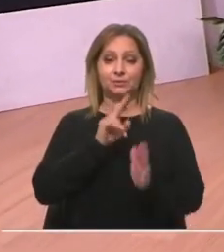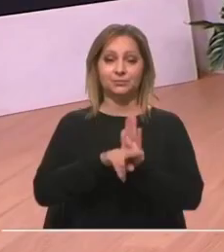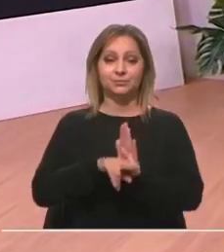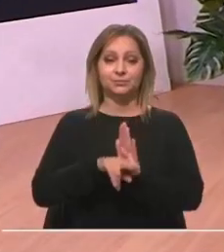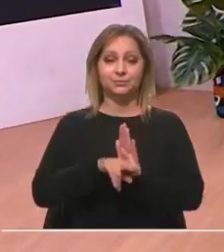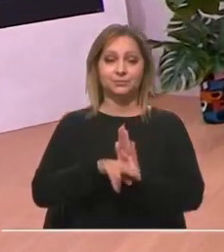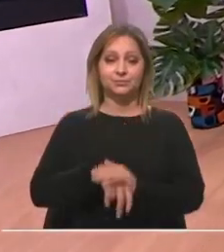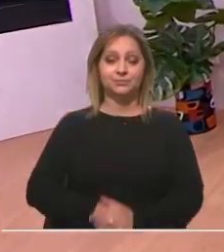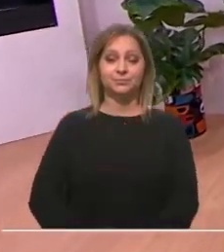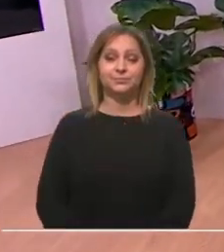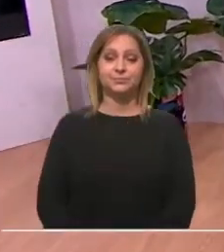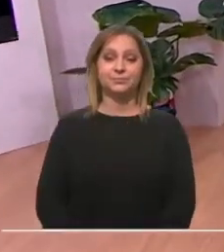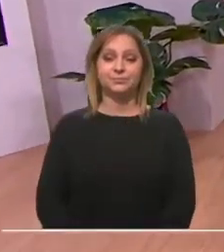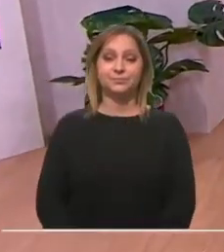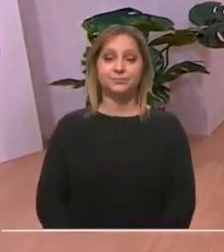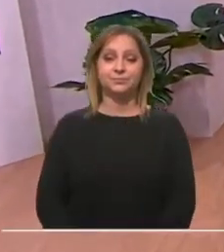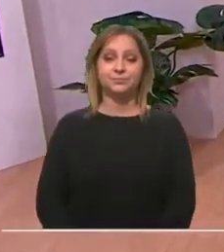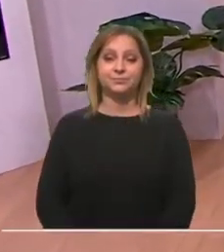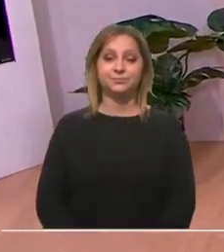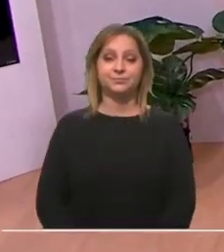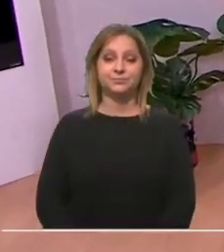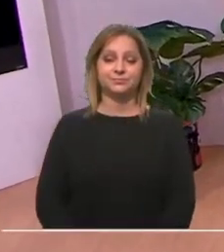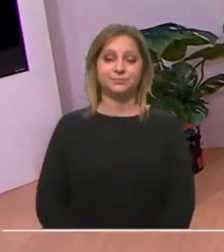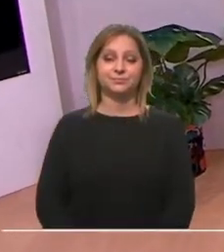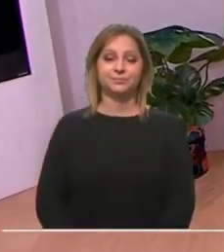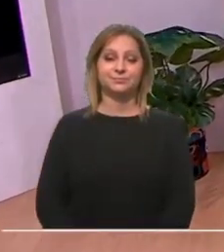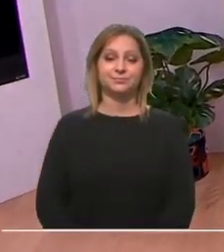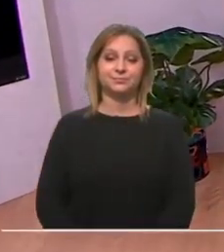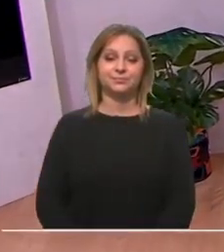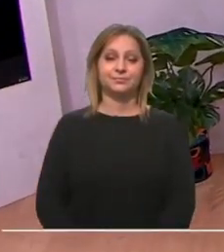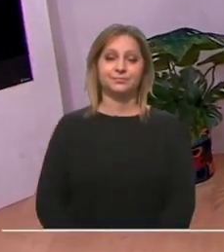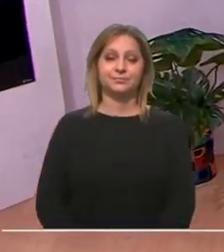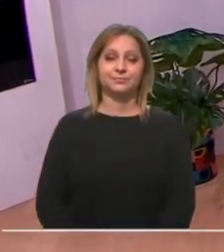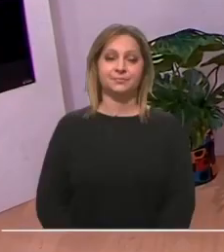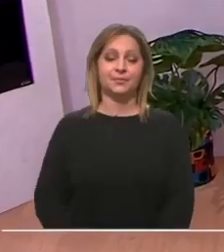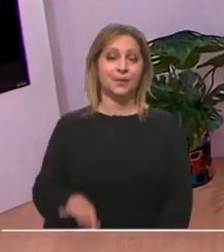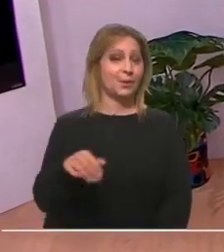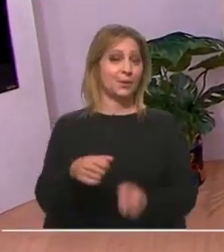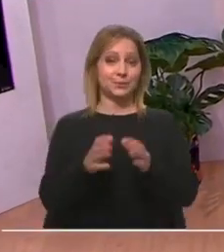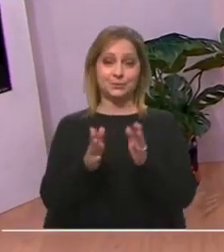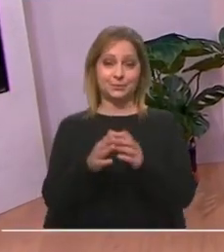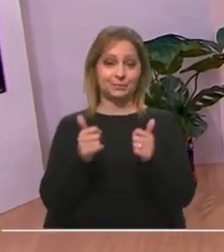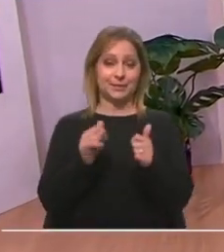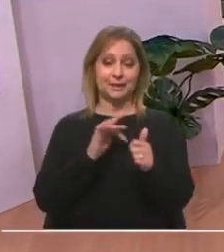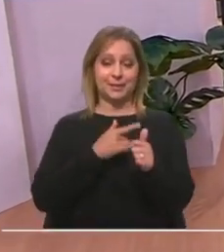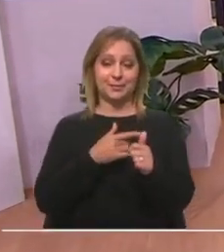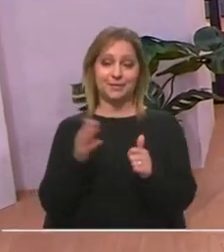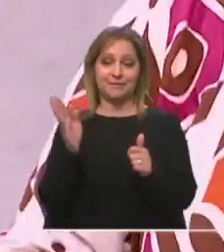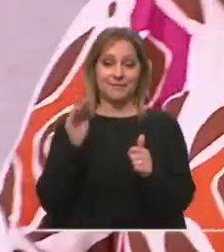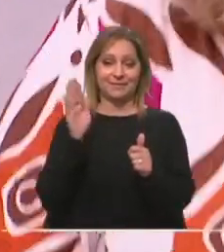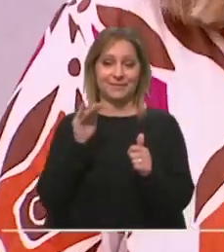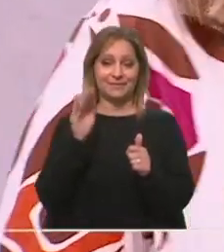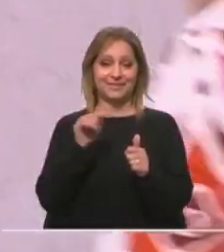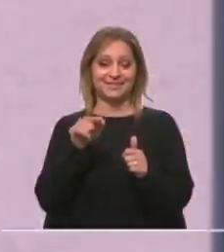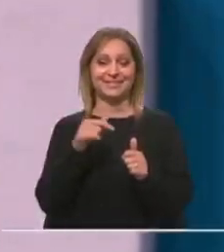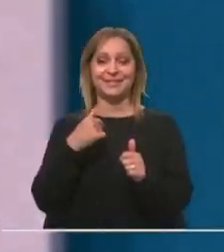Olha a Andreia! Aí vem ela. Olá, minha querida. Meu querido. Tudo bem, meu amor? Olha. Vamos maquilhar hoje, vamos, querida. Oh, meu amor.